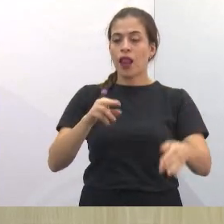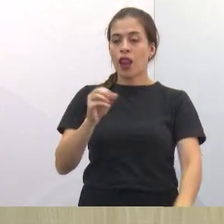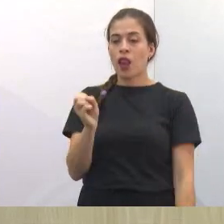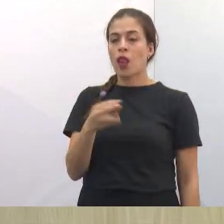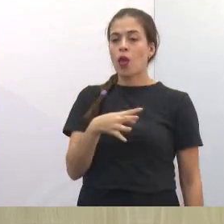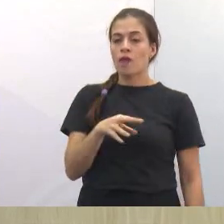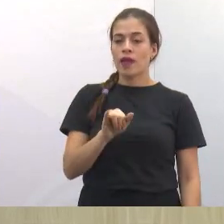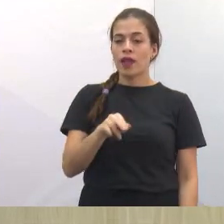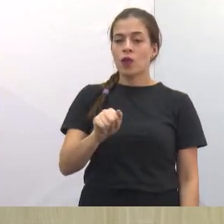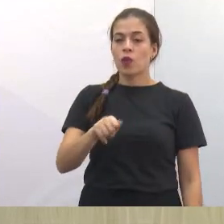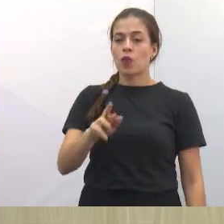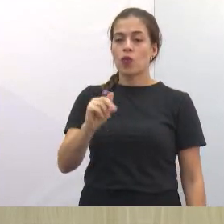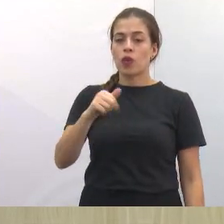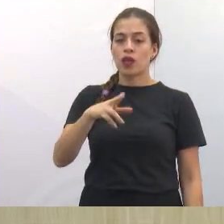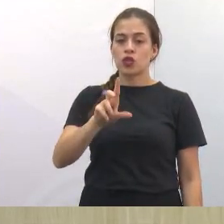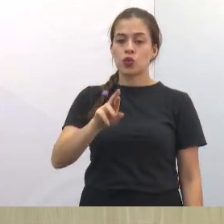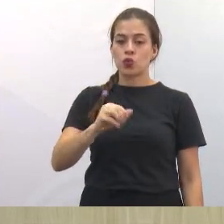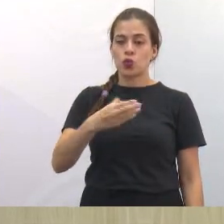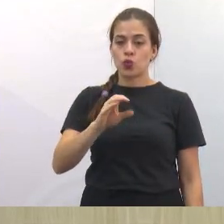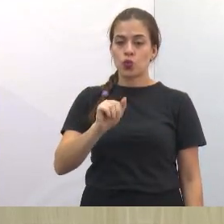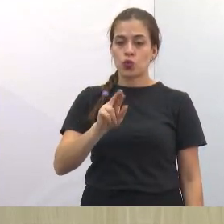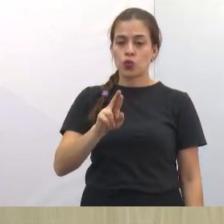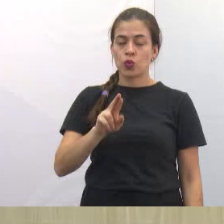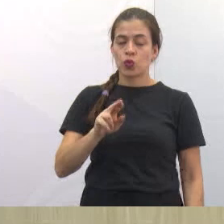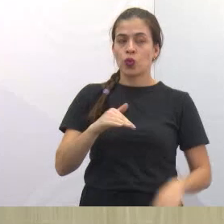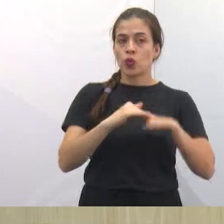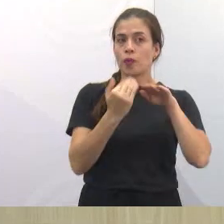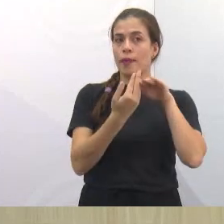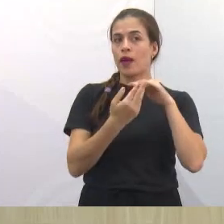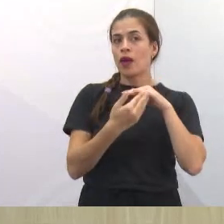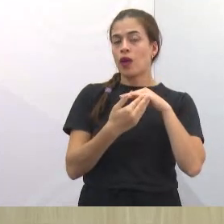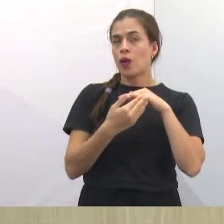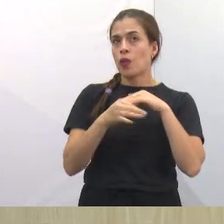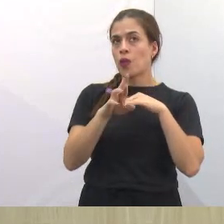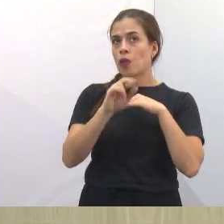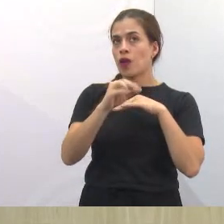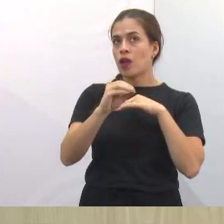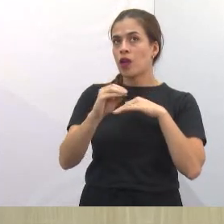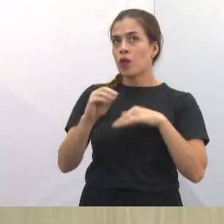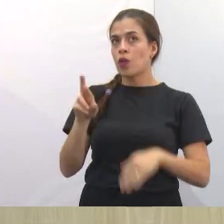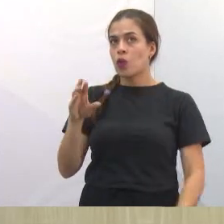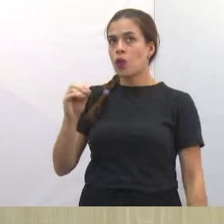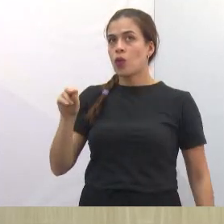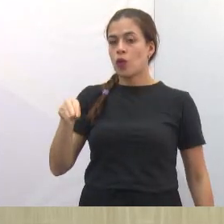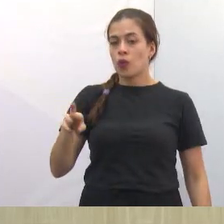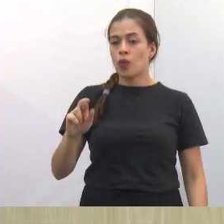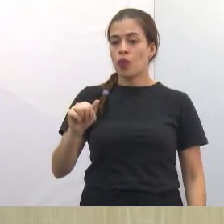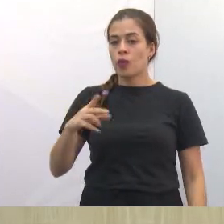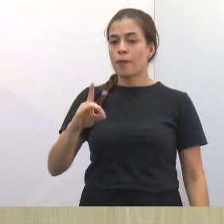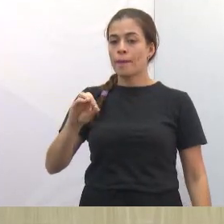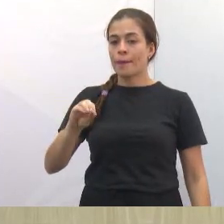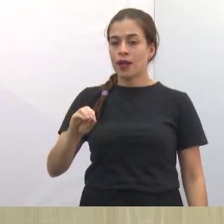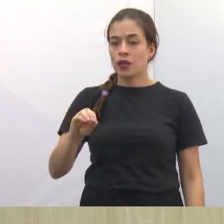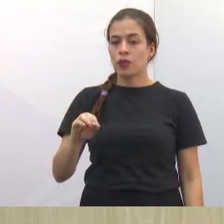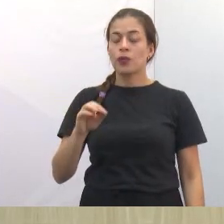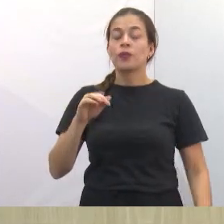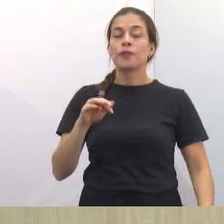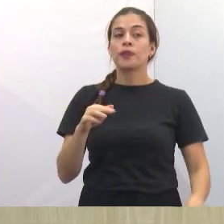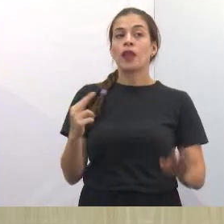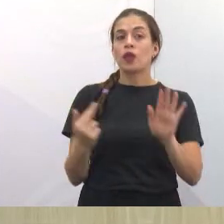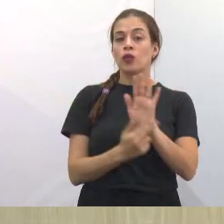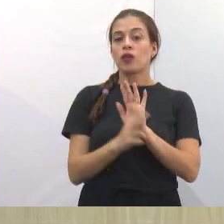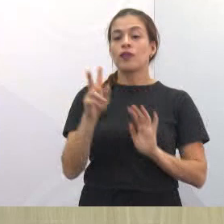número 58, no Jardim Rio Cumprido, nesse município. Autoria, vereador